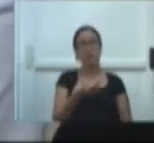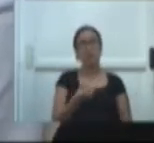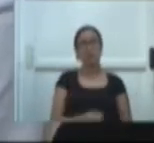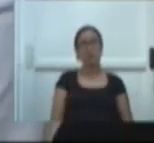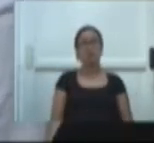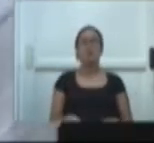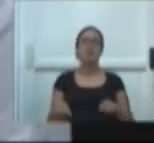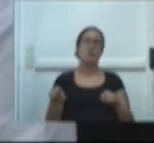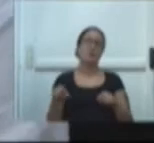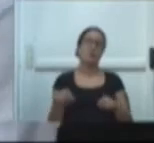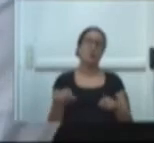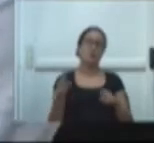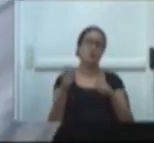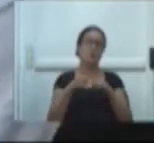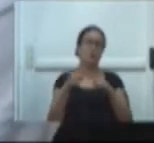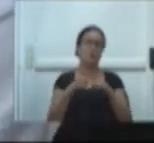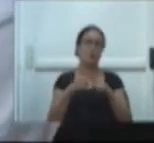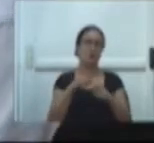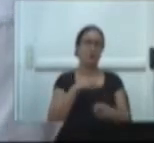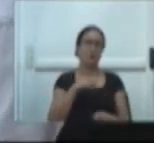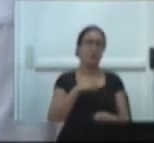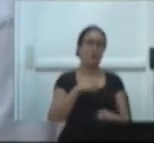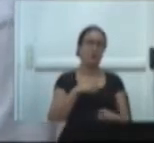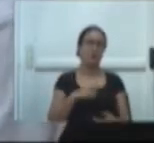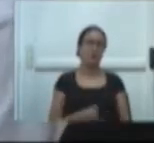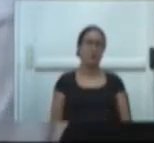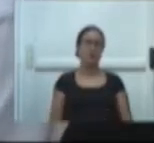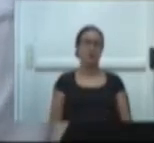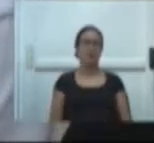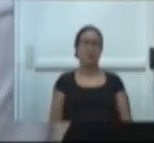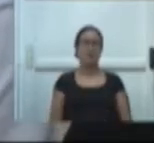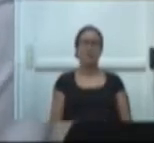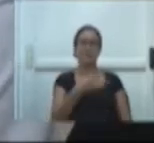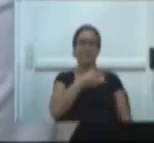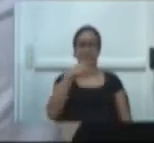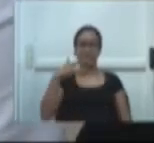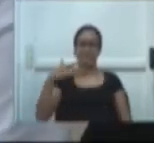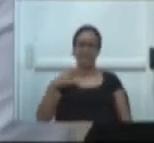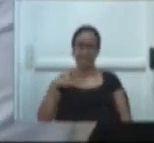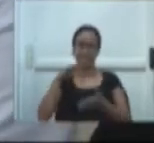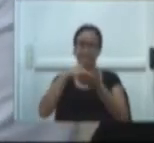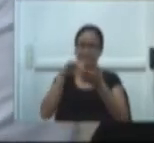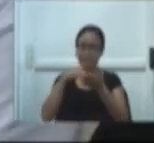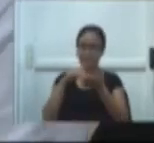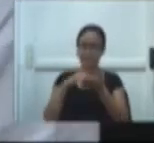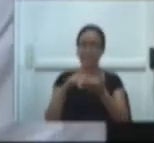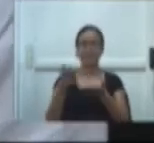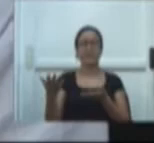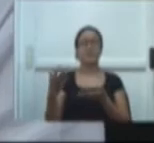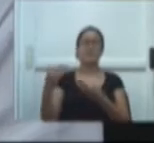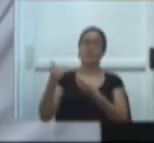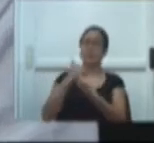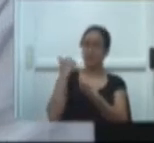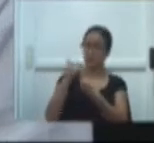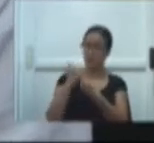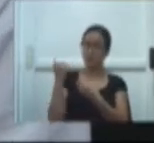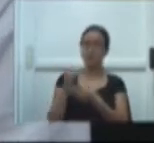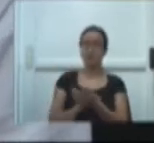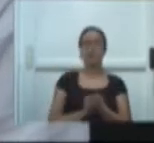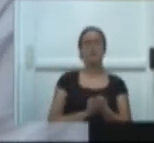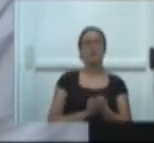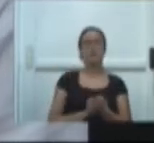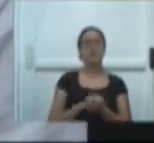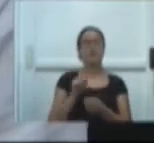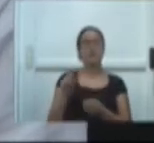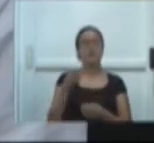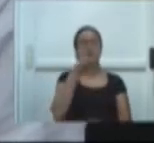que tem relacionamento com a Secretaria de Estado da Saúde, e a orientação que foi dada, passada para ele,